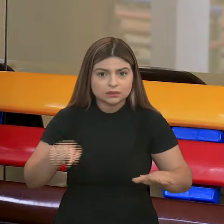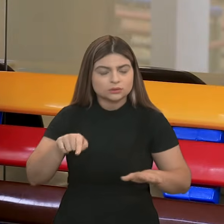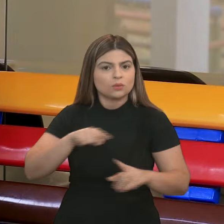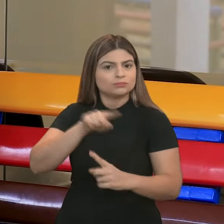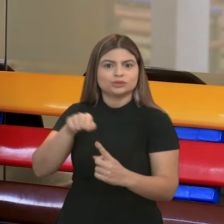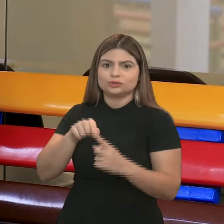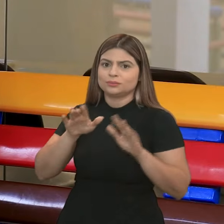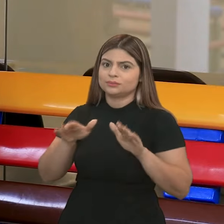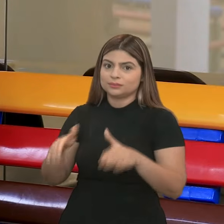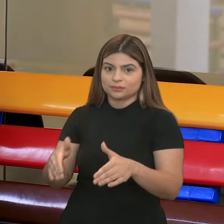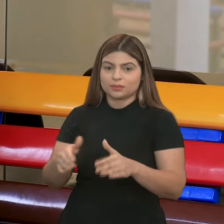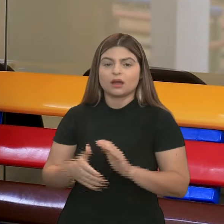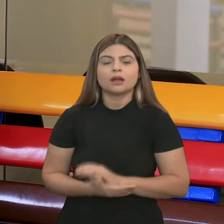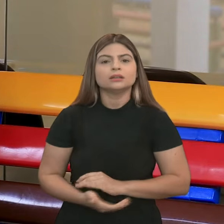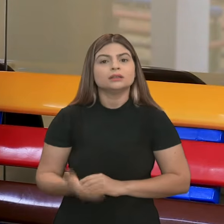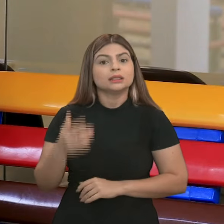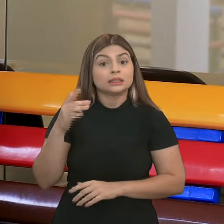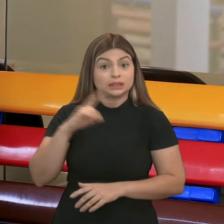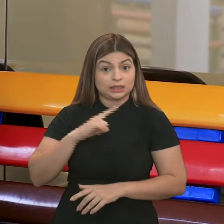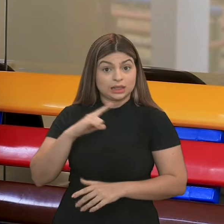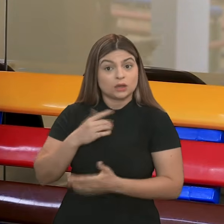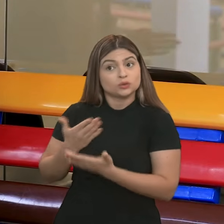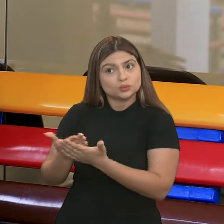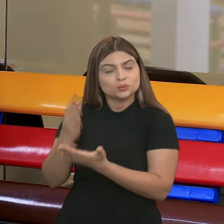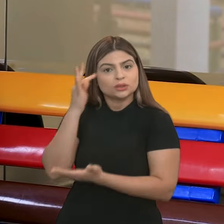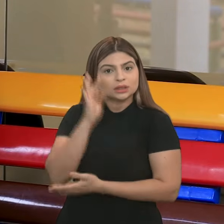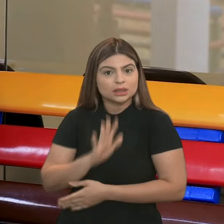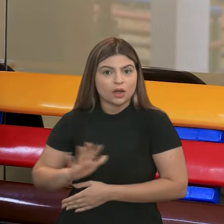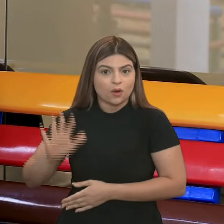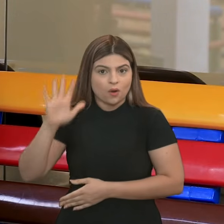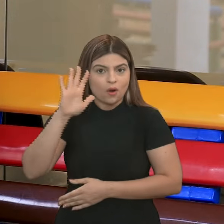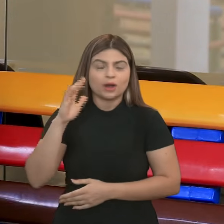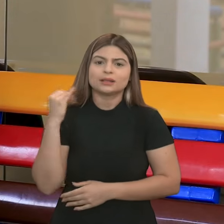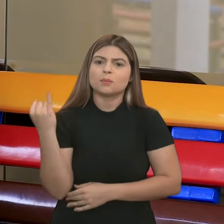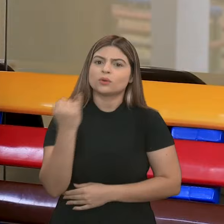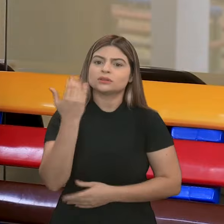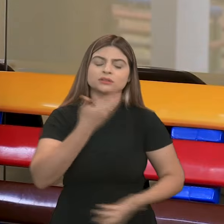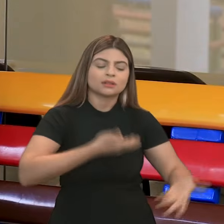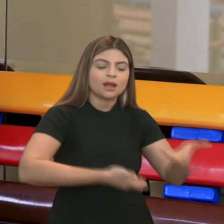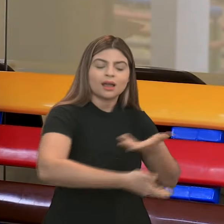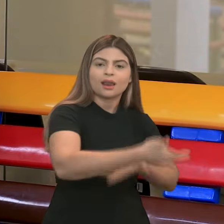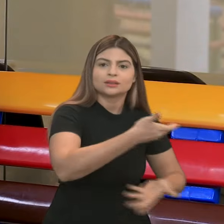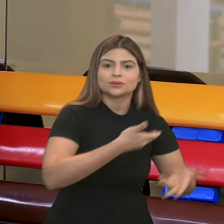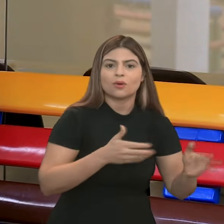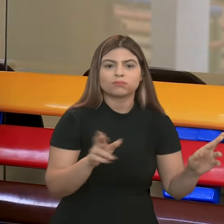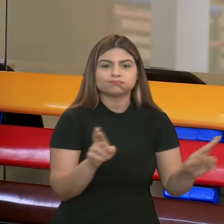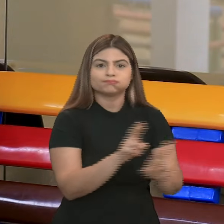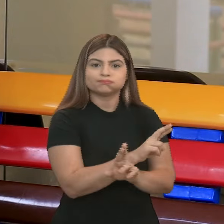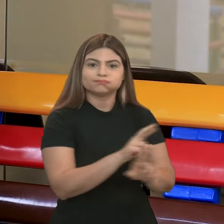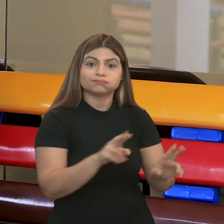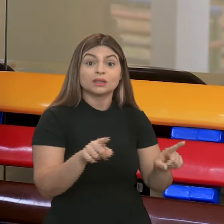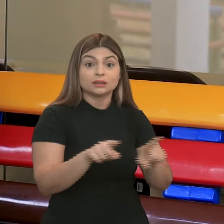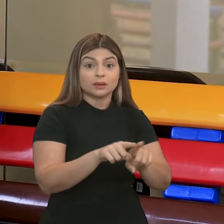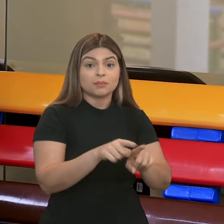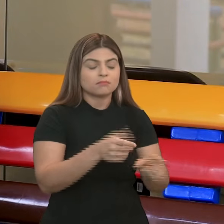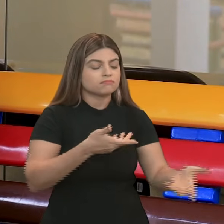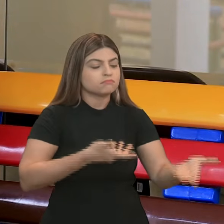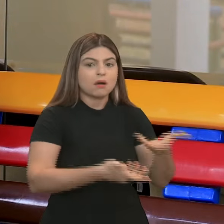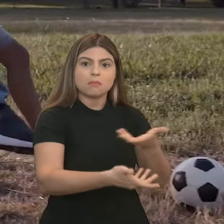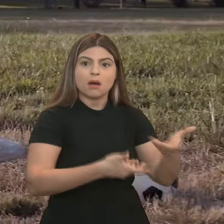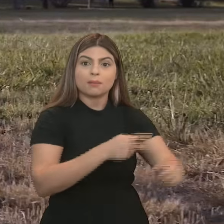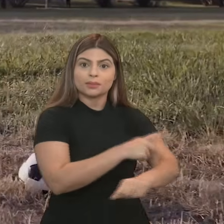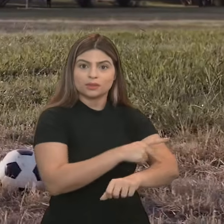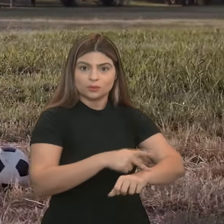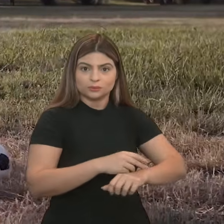a partir de um entendimento teórico da importância das relações, da interação e também da mediação